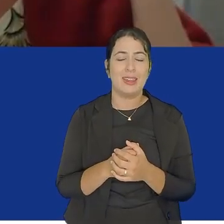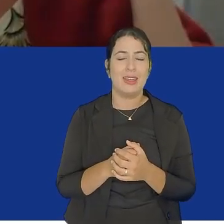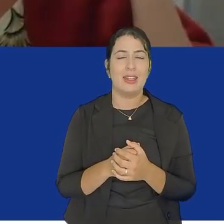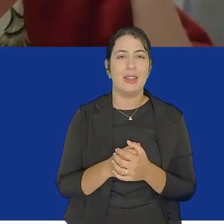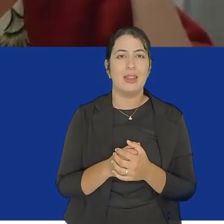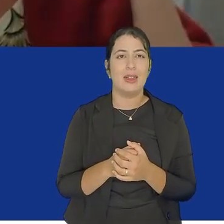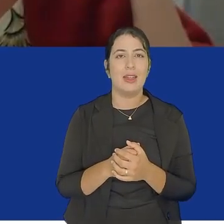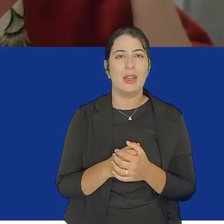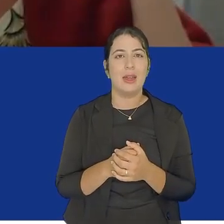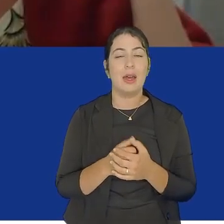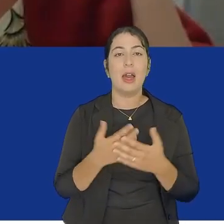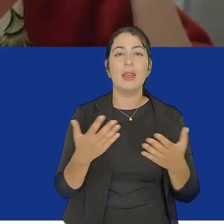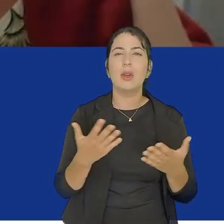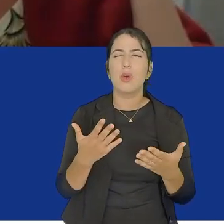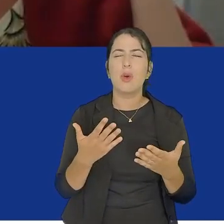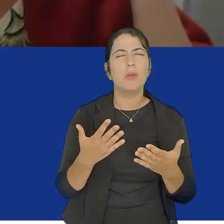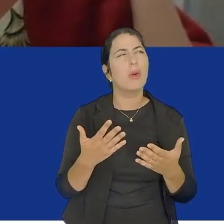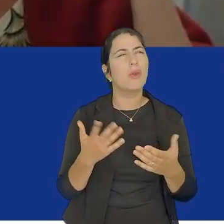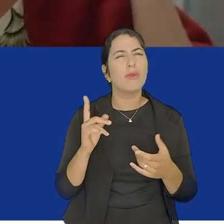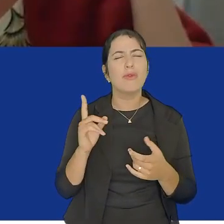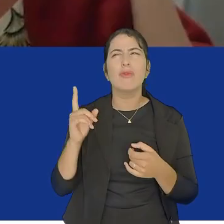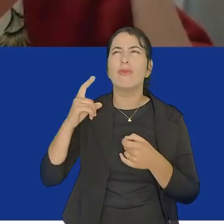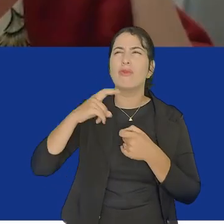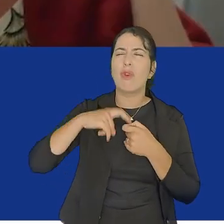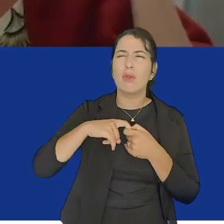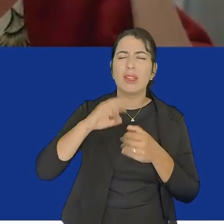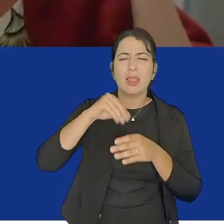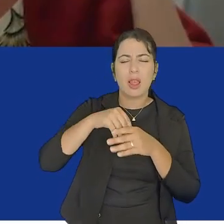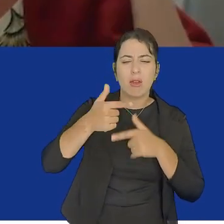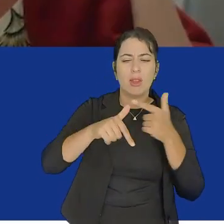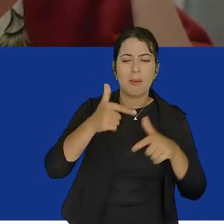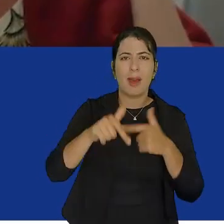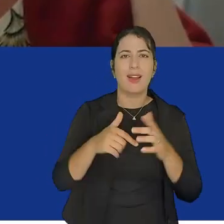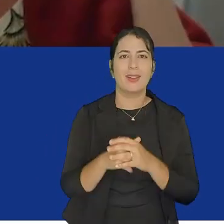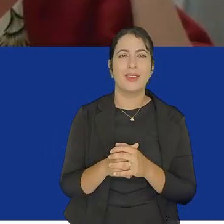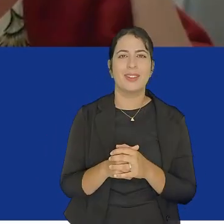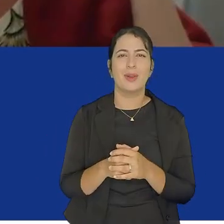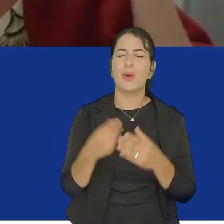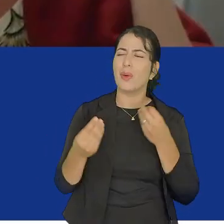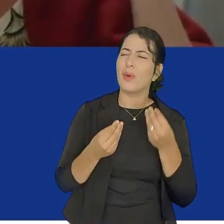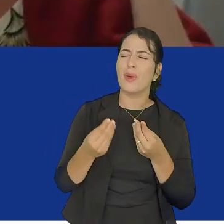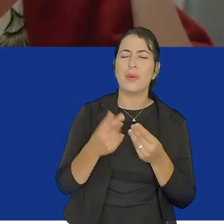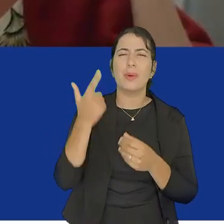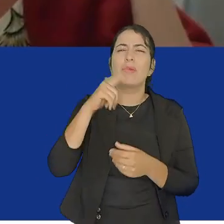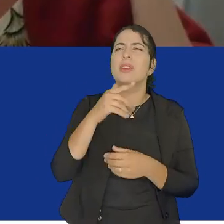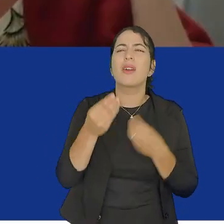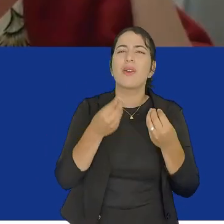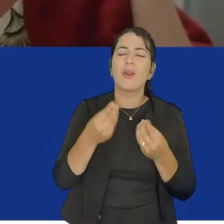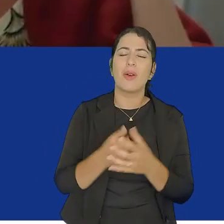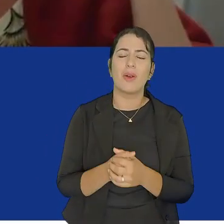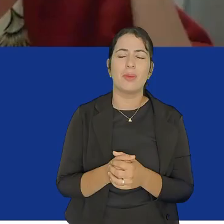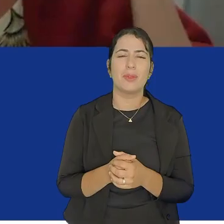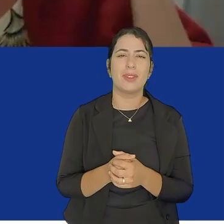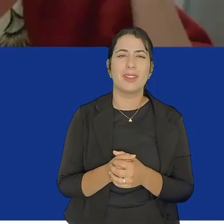cuidar das relações, né? Como é que a gente traz isso de novo para o trabalho? É, e não é, né? Porque a gente às